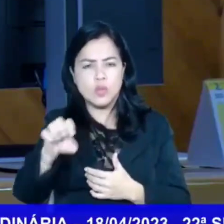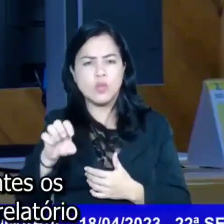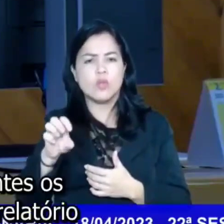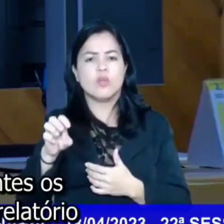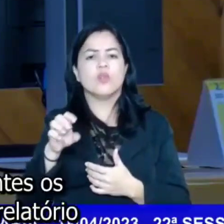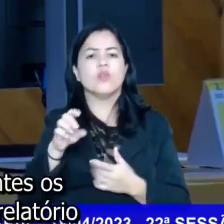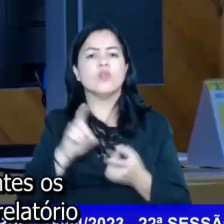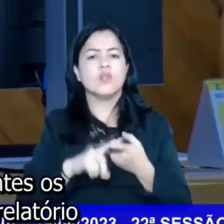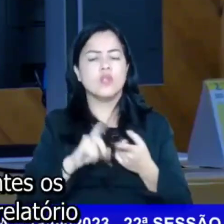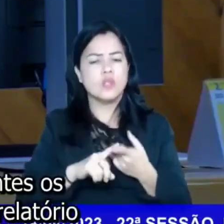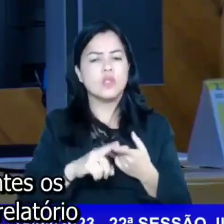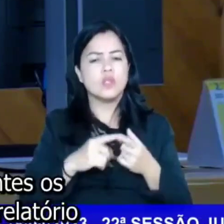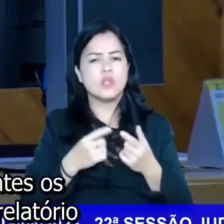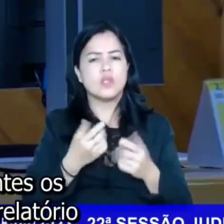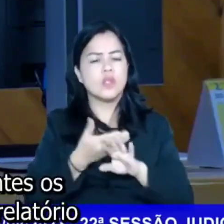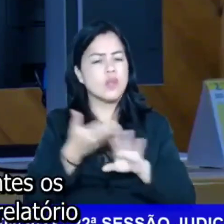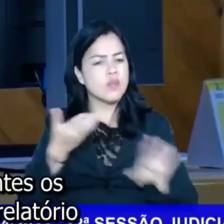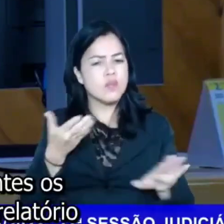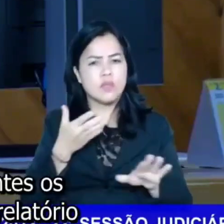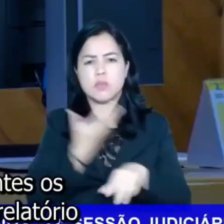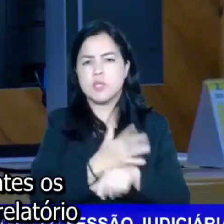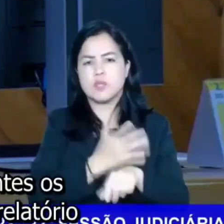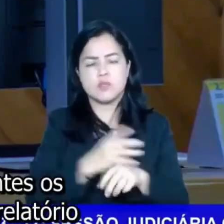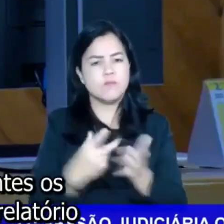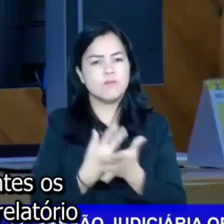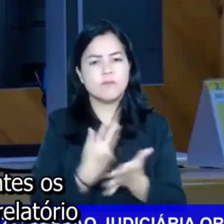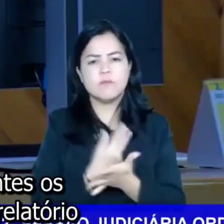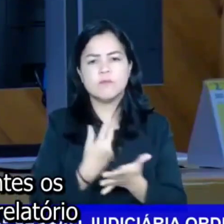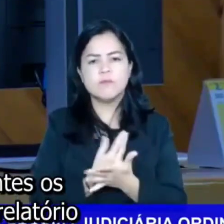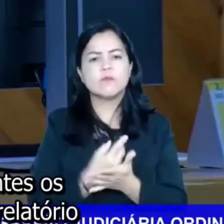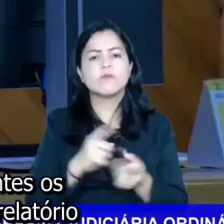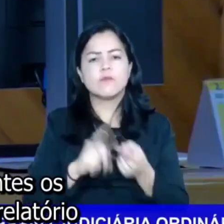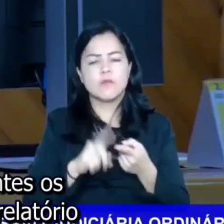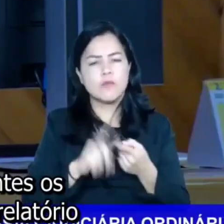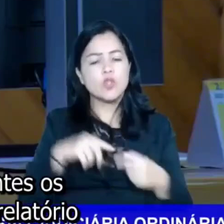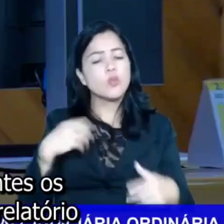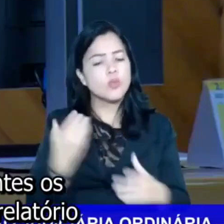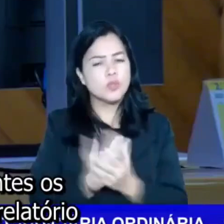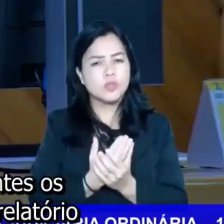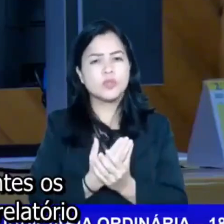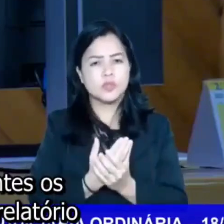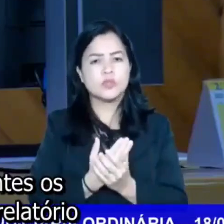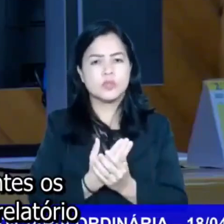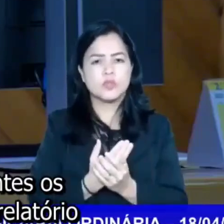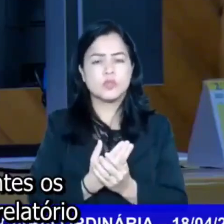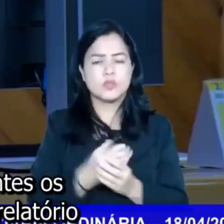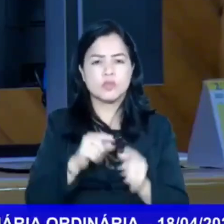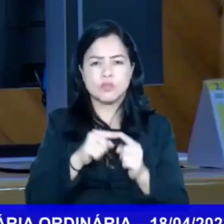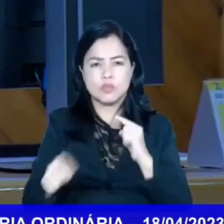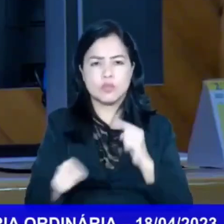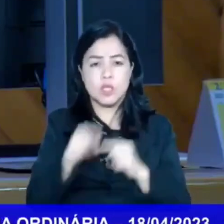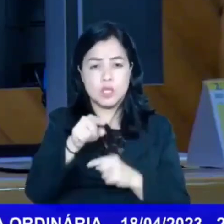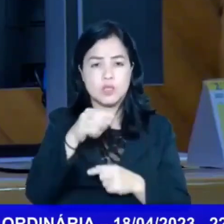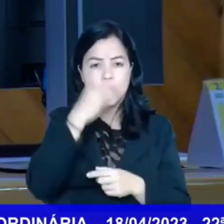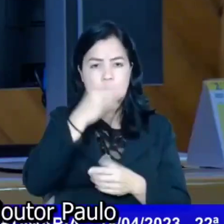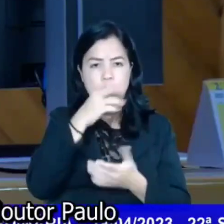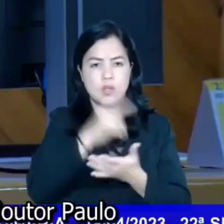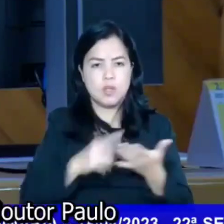vedada e, por sua vez, julgar totalmente improcedentes os pedidos formulados na orientação. Esse é o relatório.